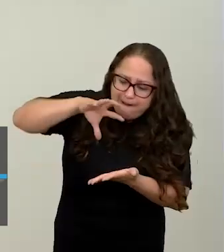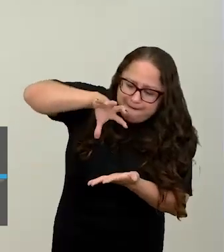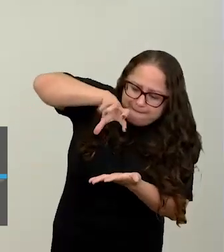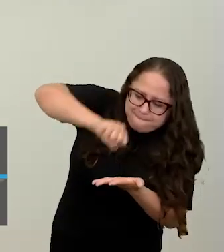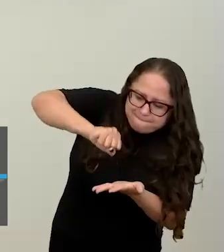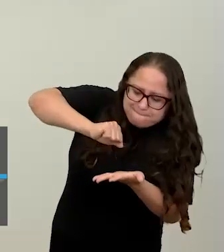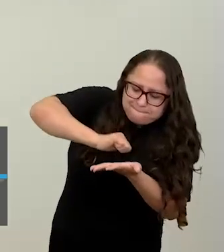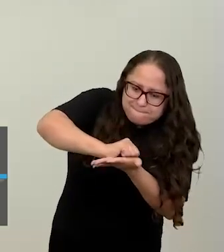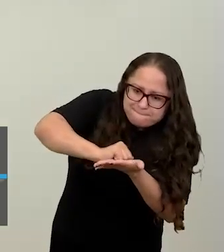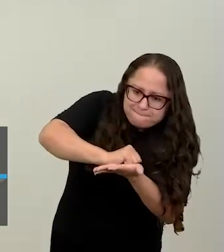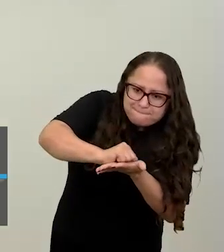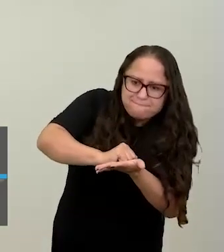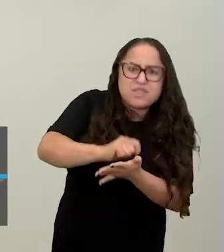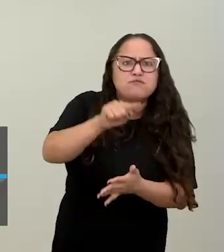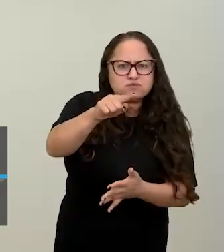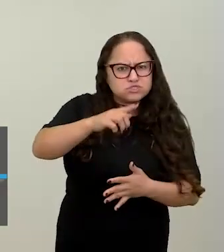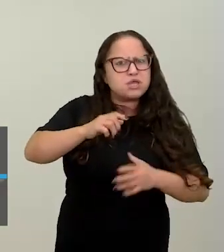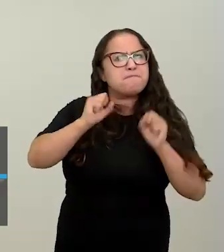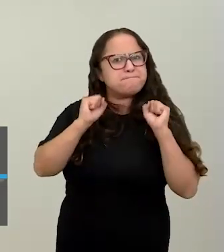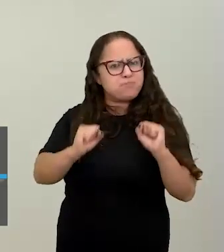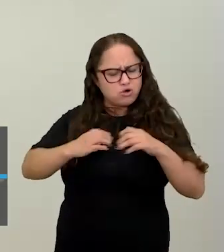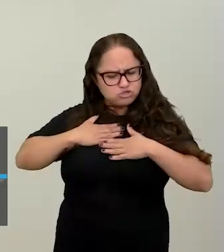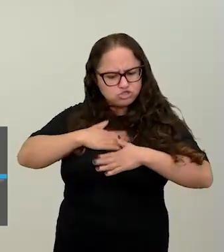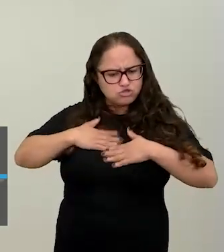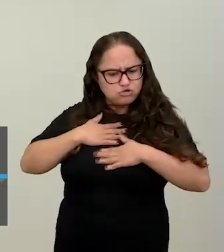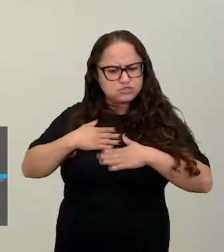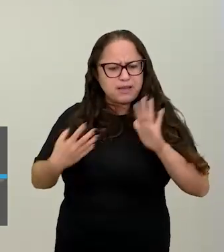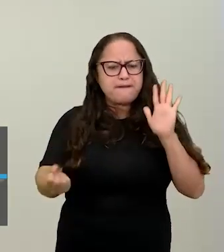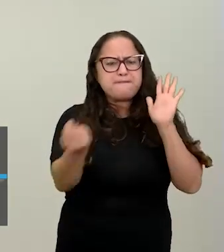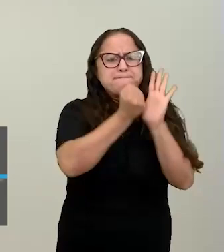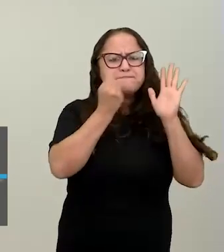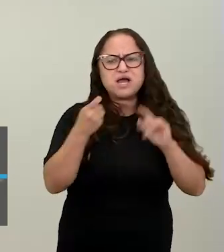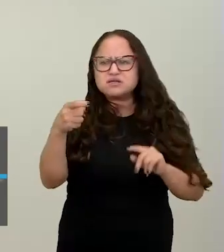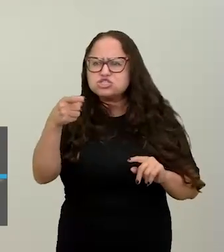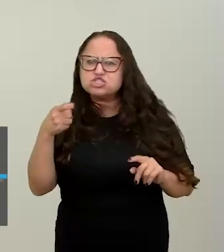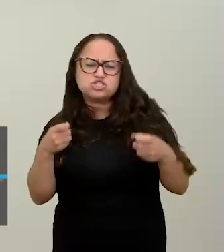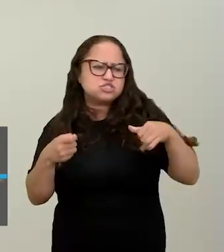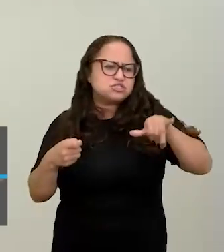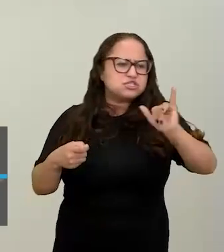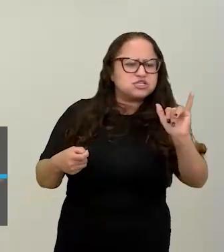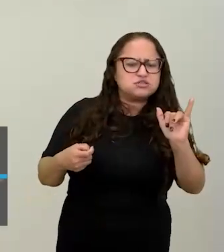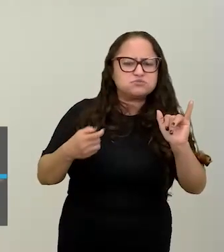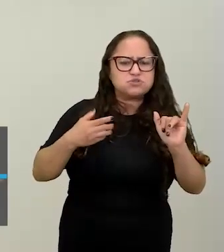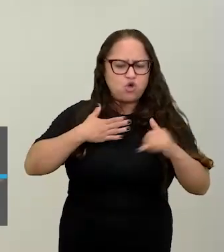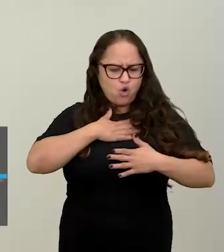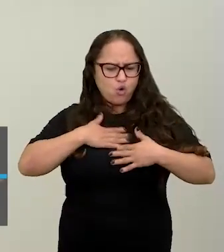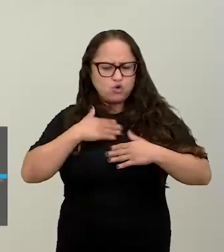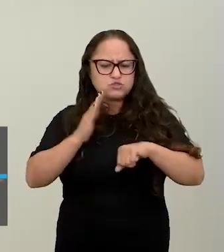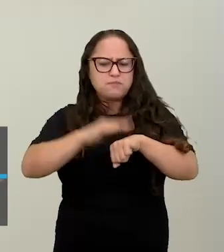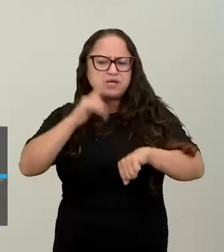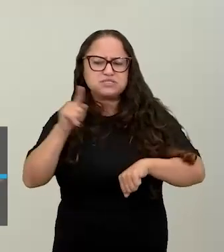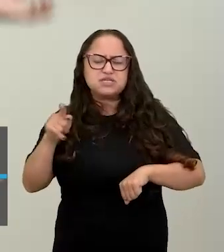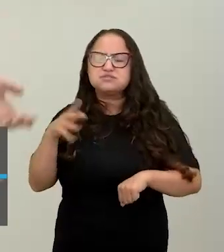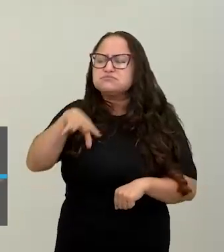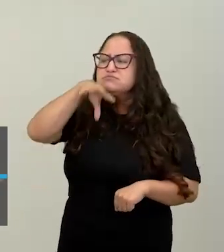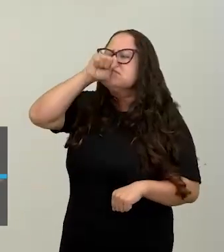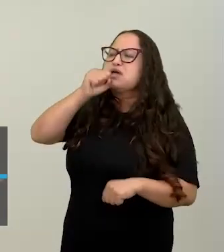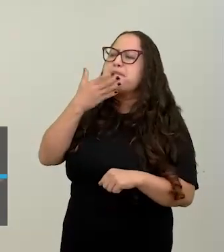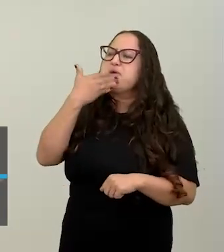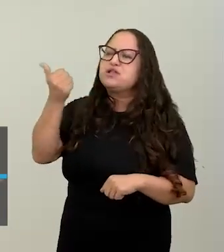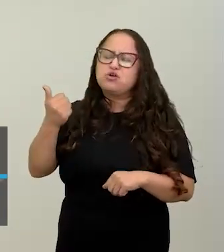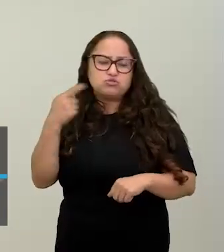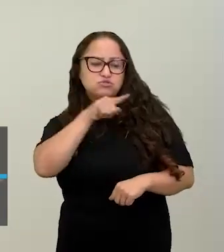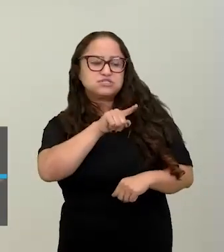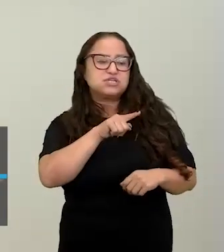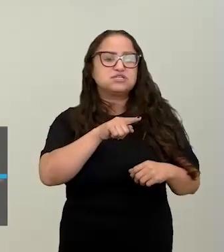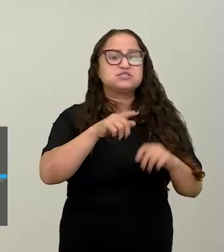Tá? O detergente, você pode gostar da marca X, da marca Y. Eu gosto mais desse porque o perfume é melhor, eu gosto mais desse porque limpa mais, porque